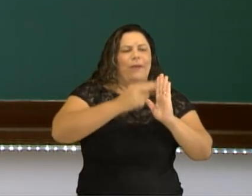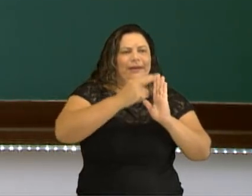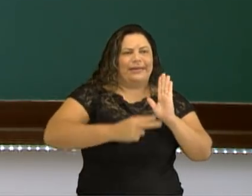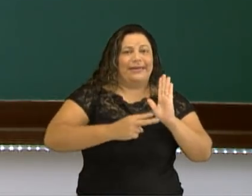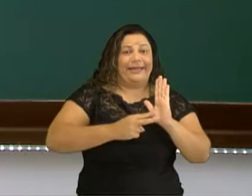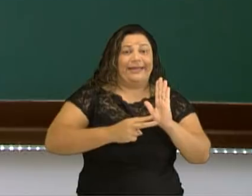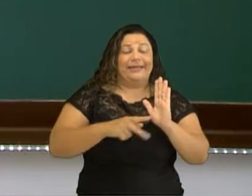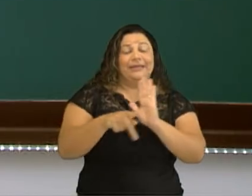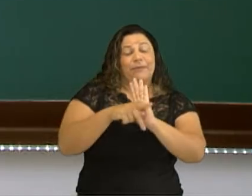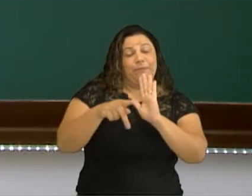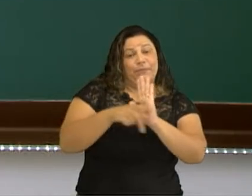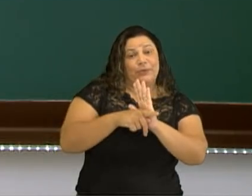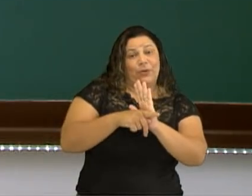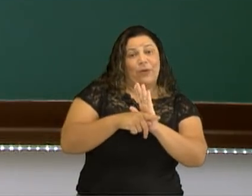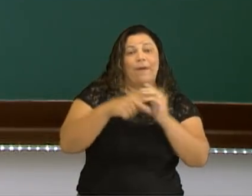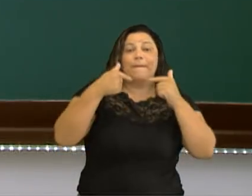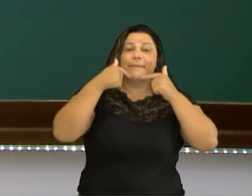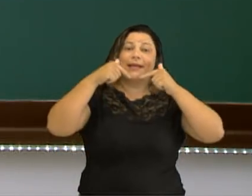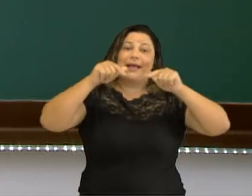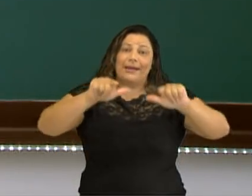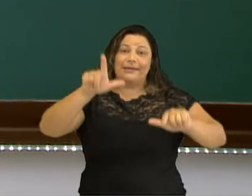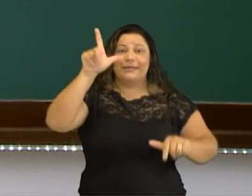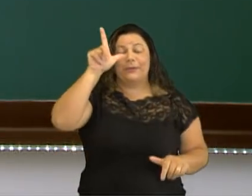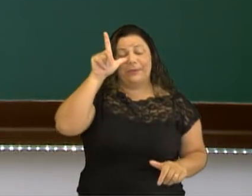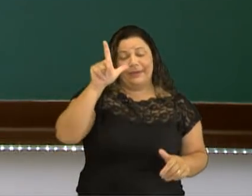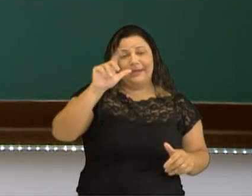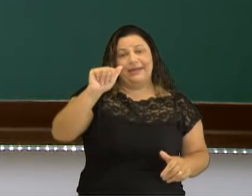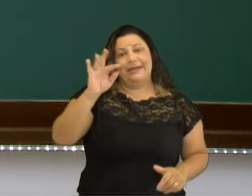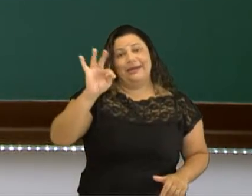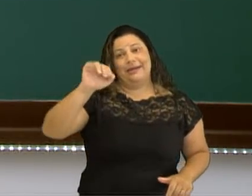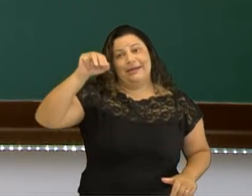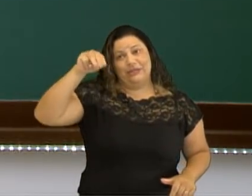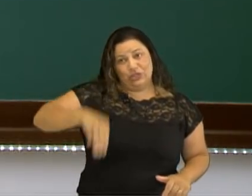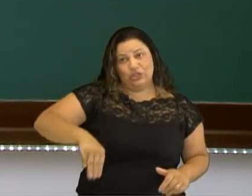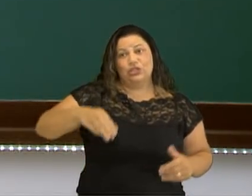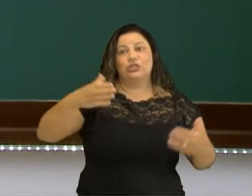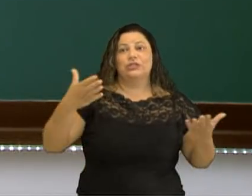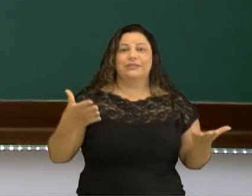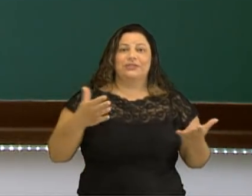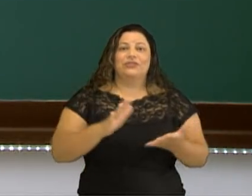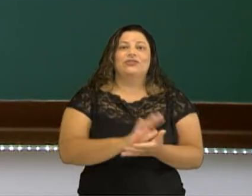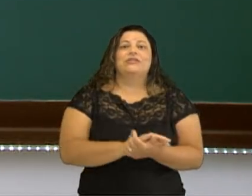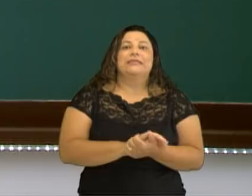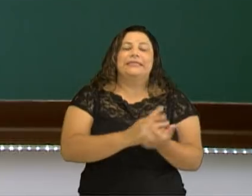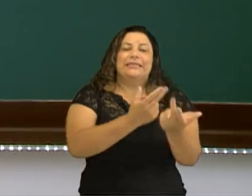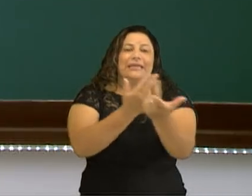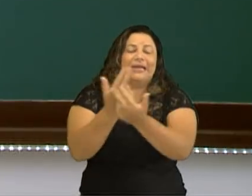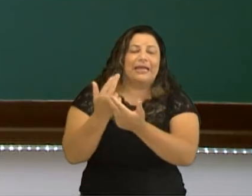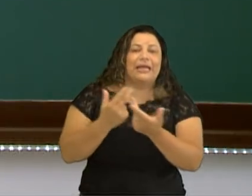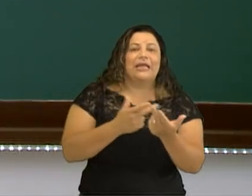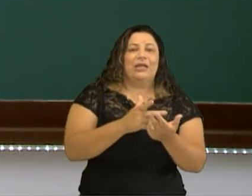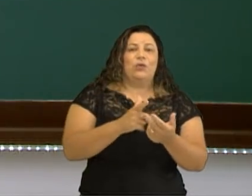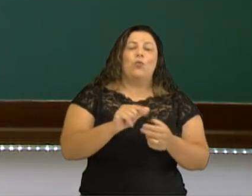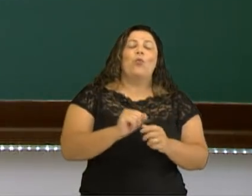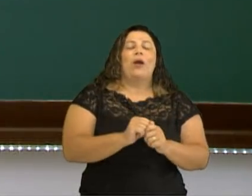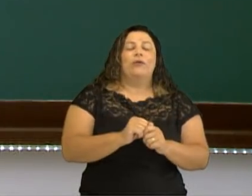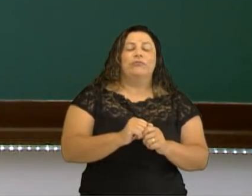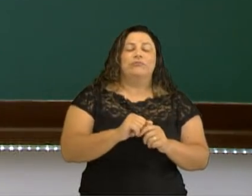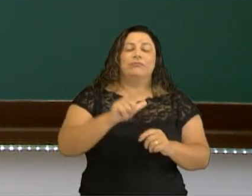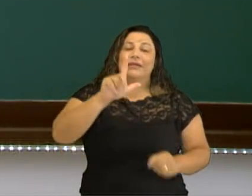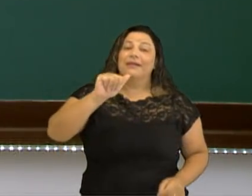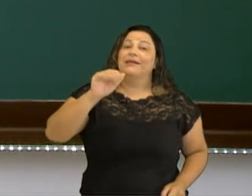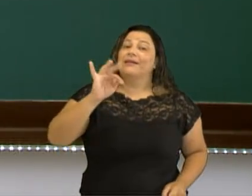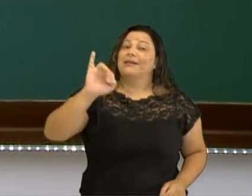em latim, o idioma latim ele tem algumas particularidades, assim como todos os outros. Quando você tem essa junção